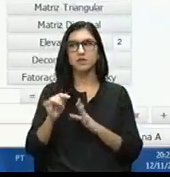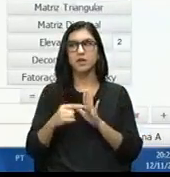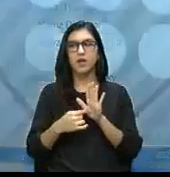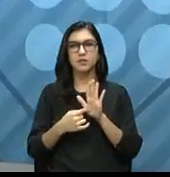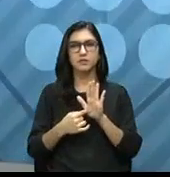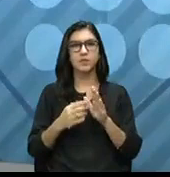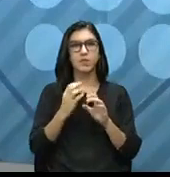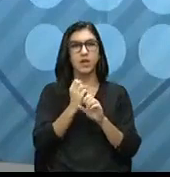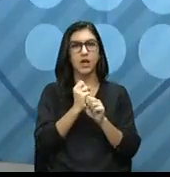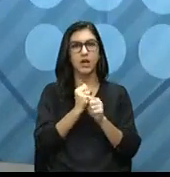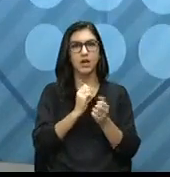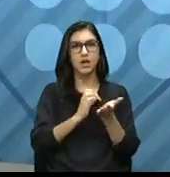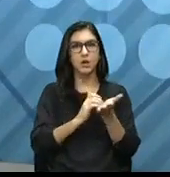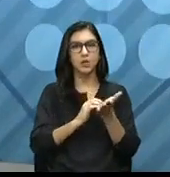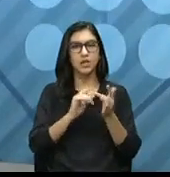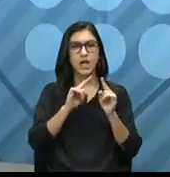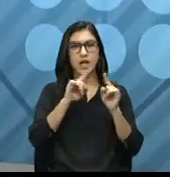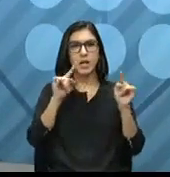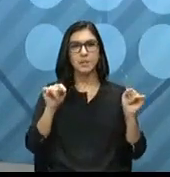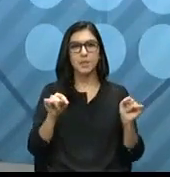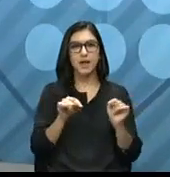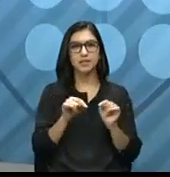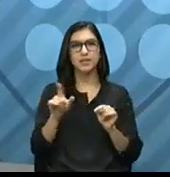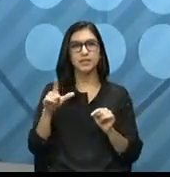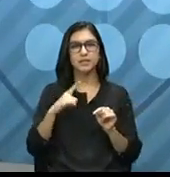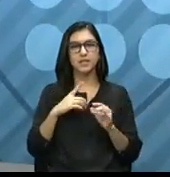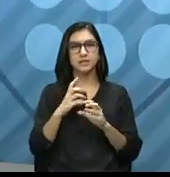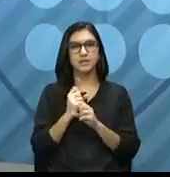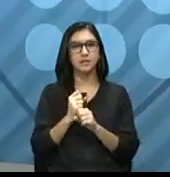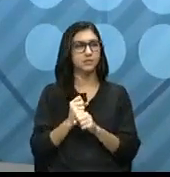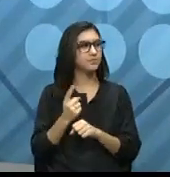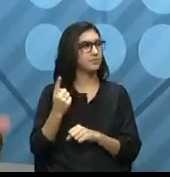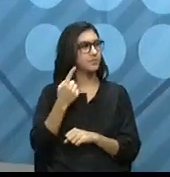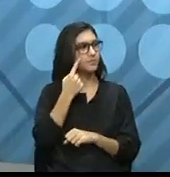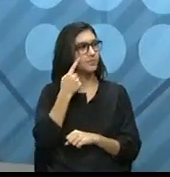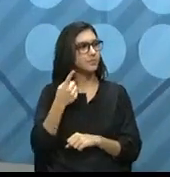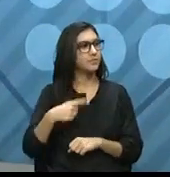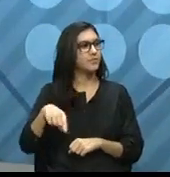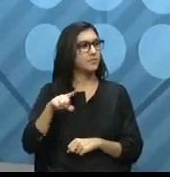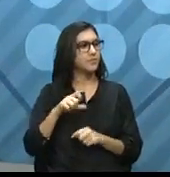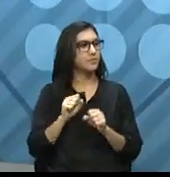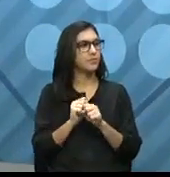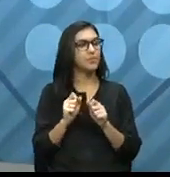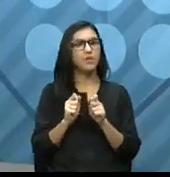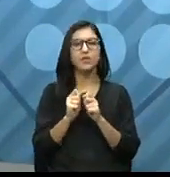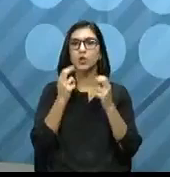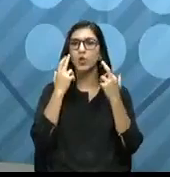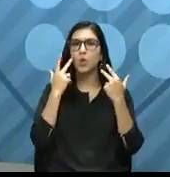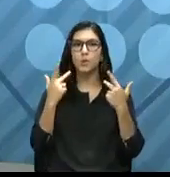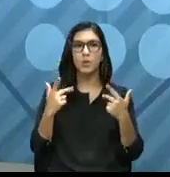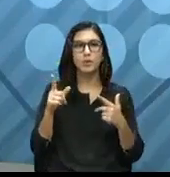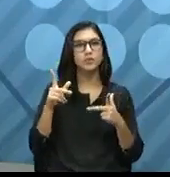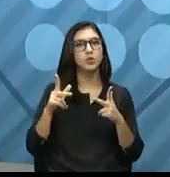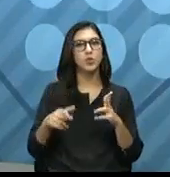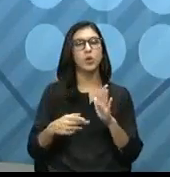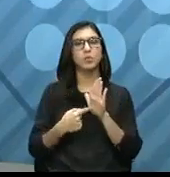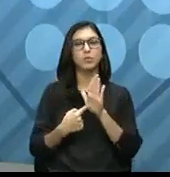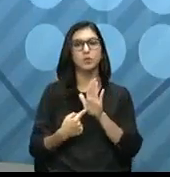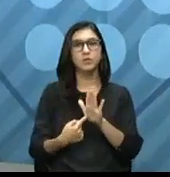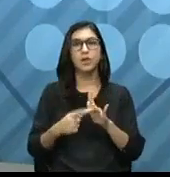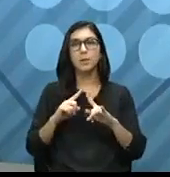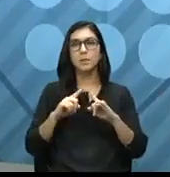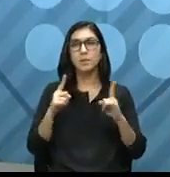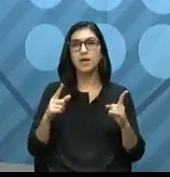uma calculadora de matrizes com esses cálculos. Bem, pessoal, então nós podemos fazer manualmente as operações como nós mostramos,